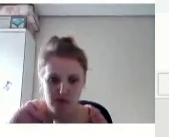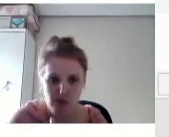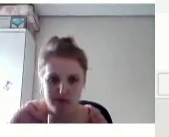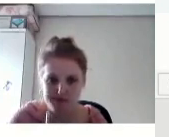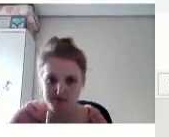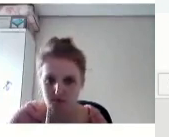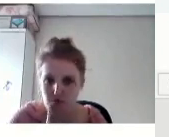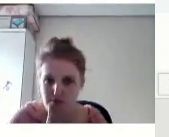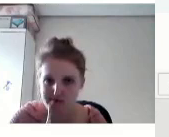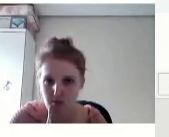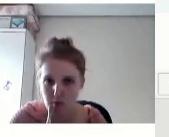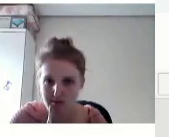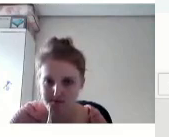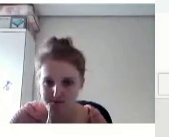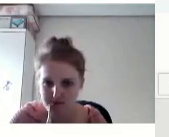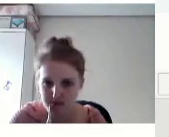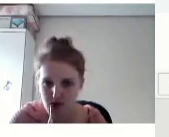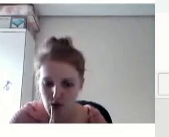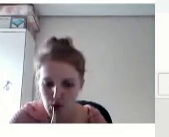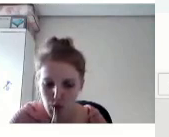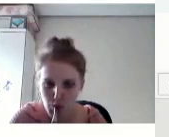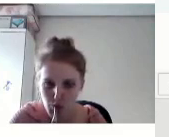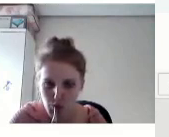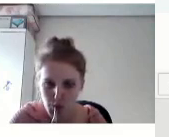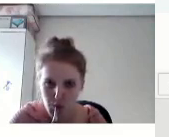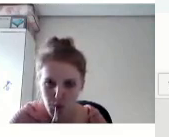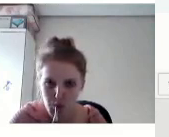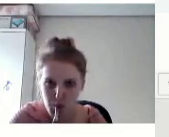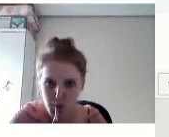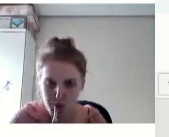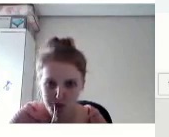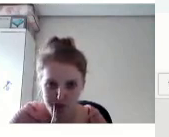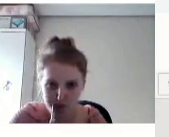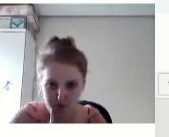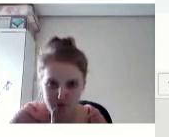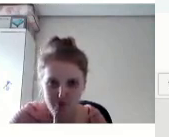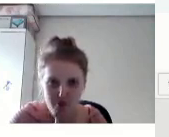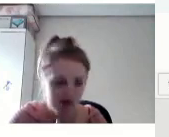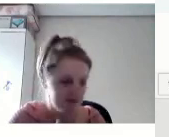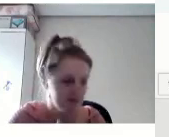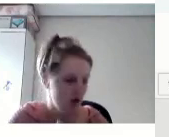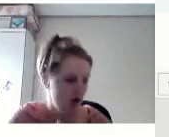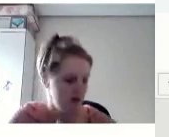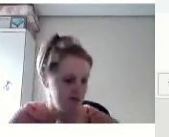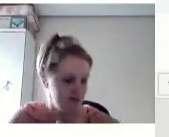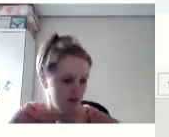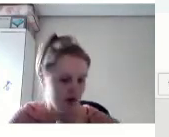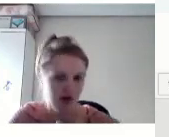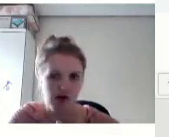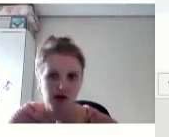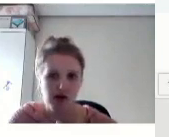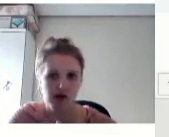ponto, e subtrair a densidade lagrangiana. A gente já tem a densidade lagrangiana.